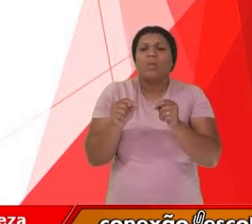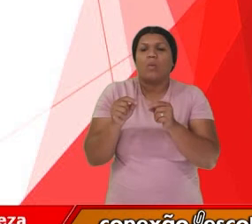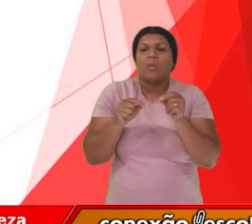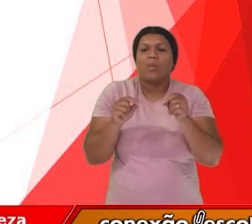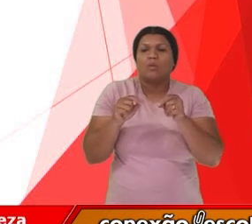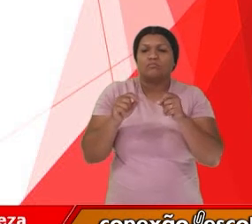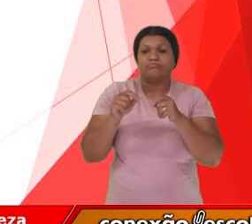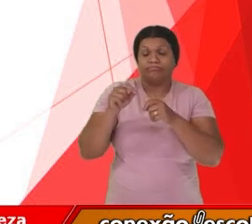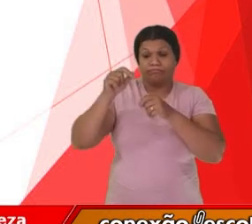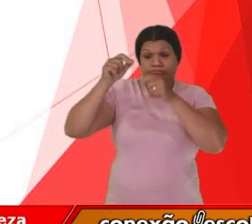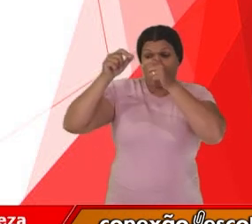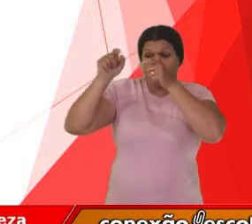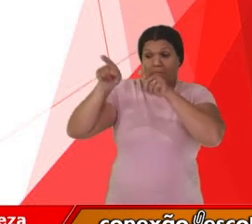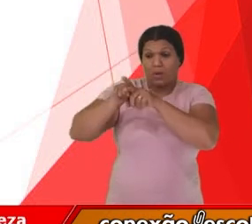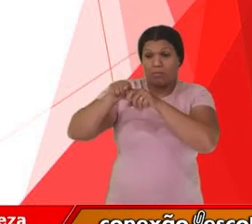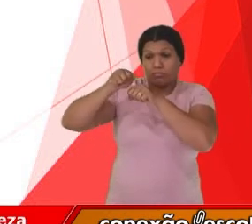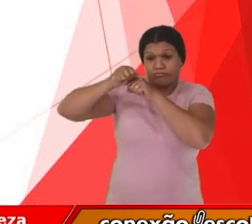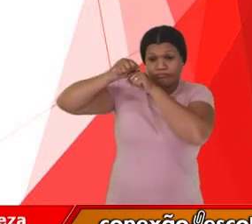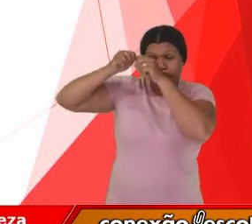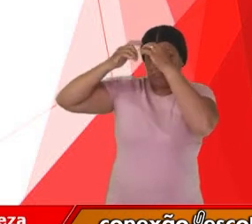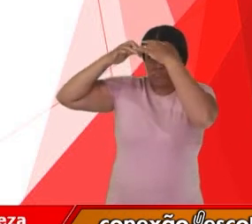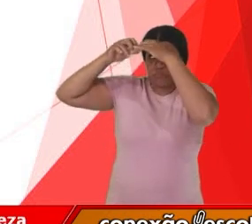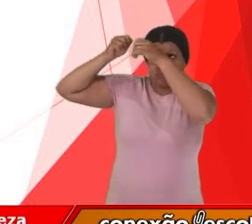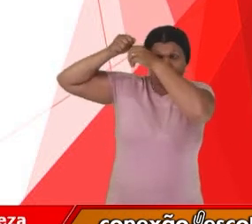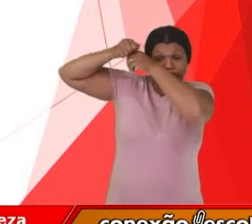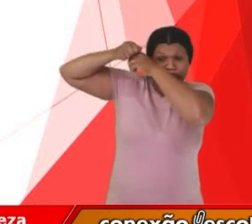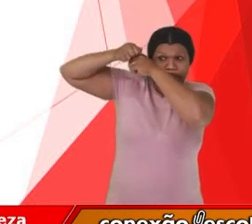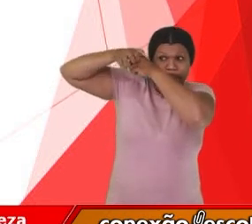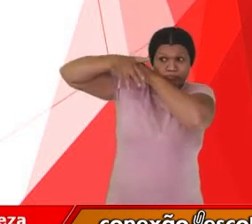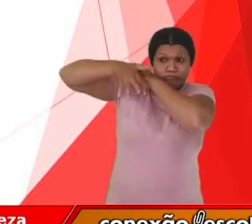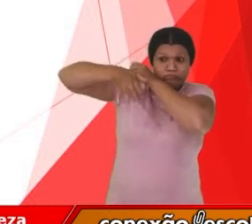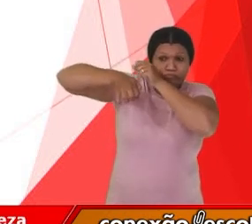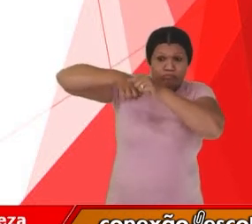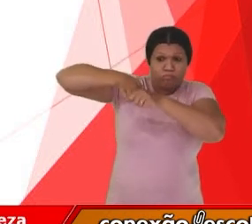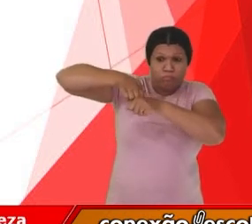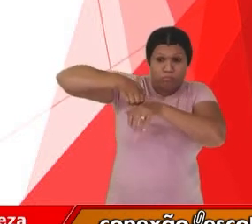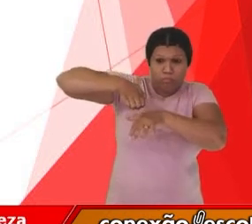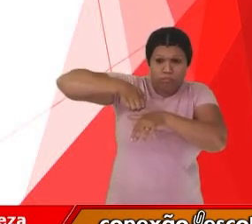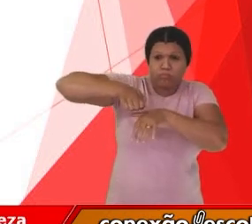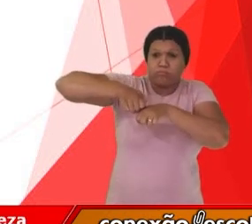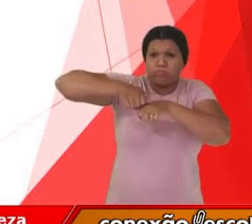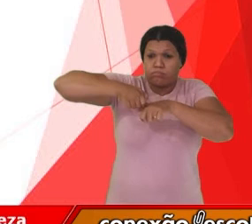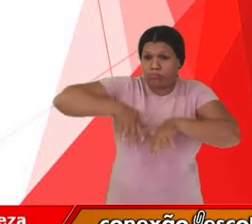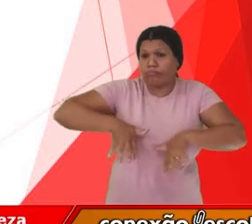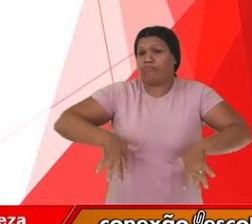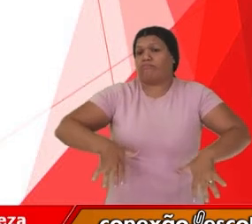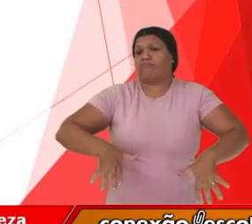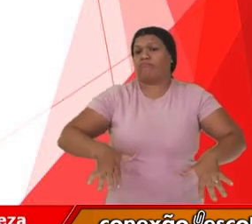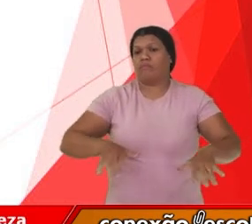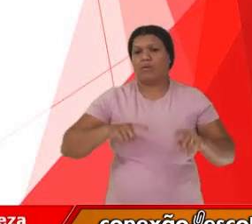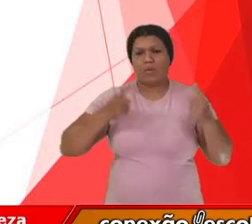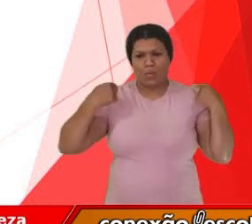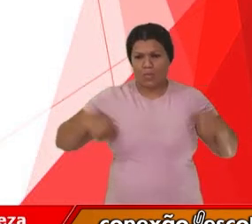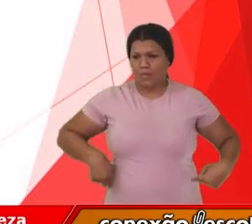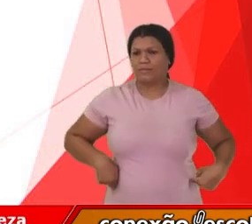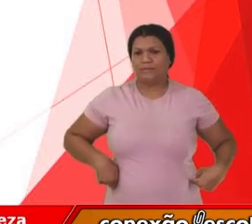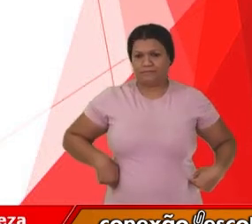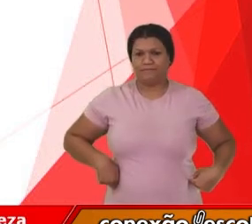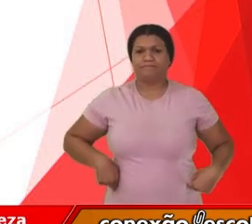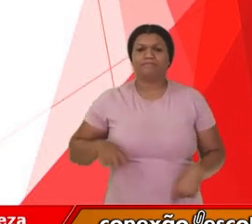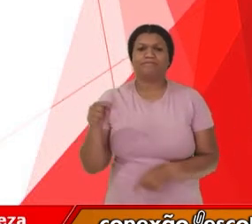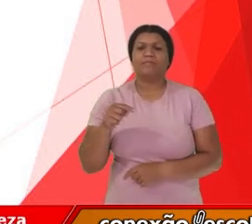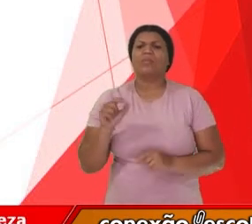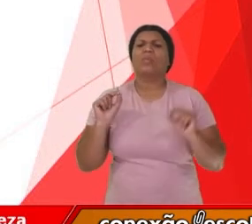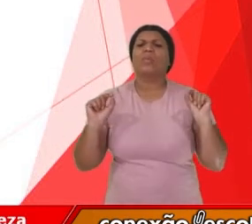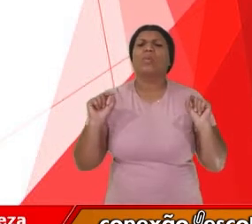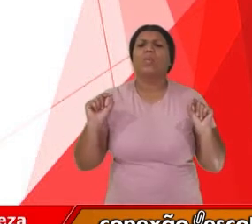se ramificam a partir do encéfalo e da medula espinal para todo o corpo. Eles vão formar o que nós